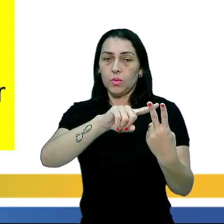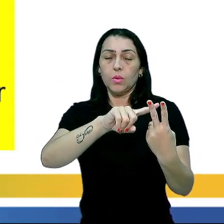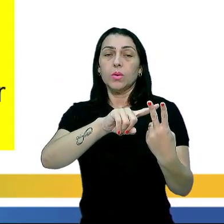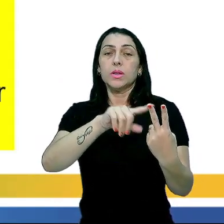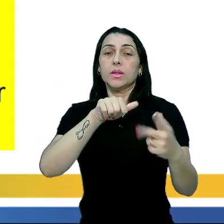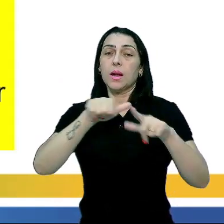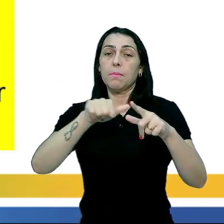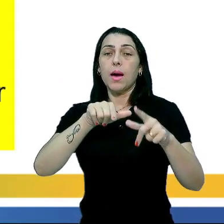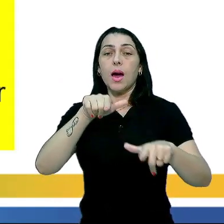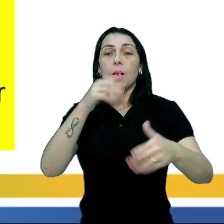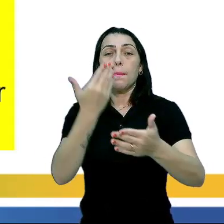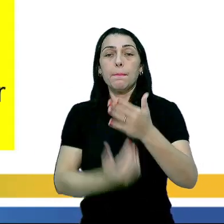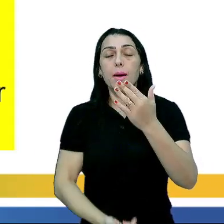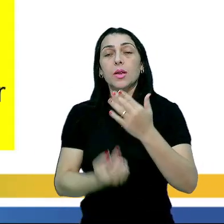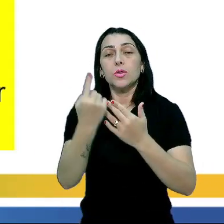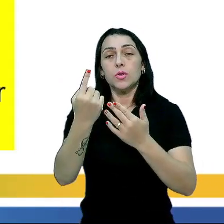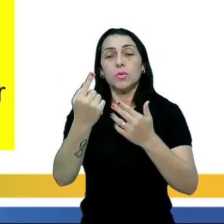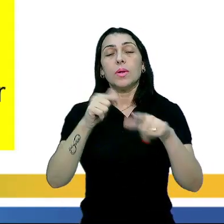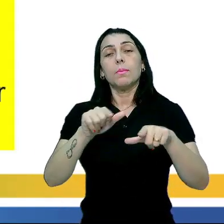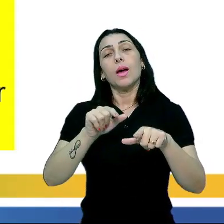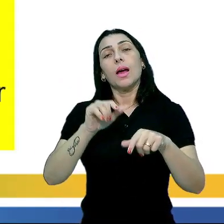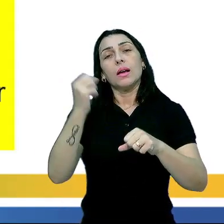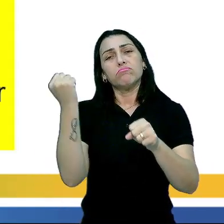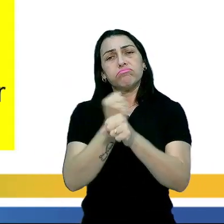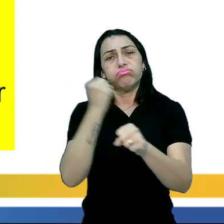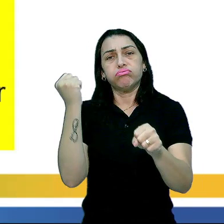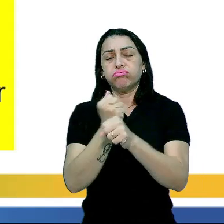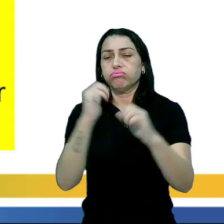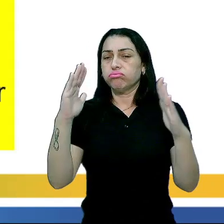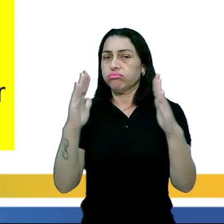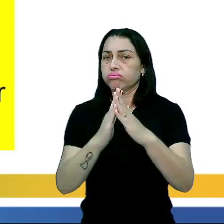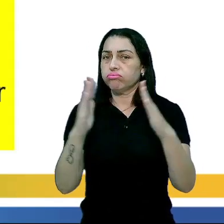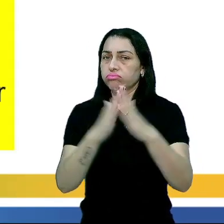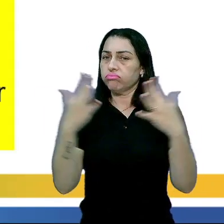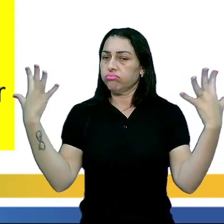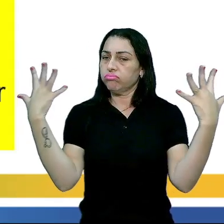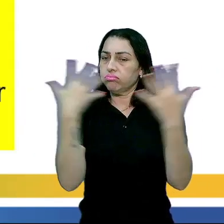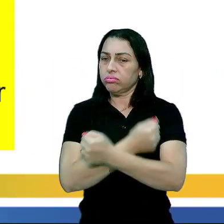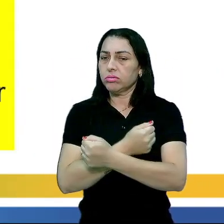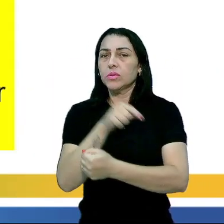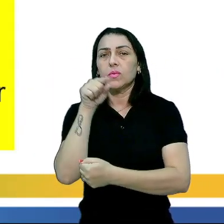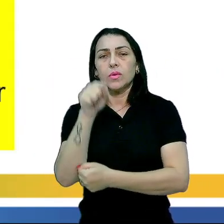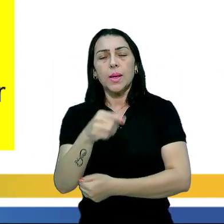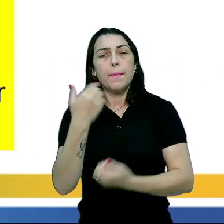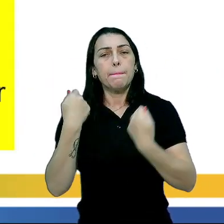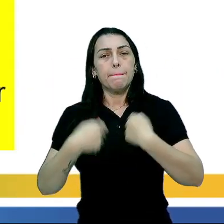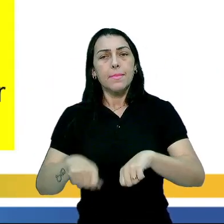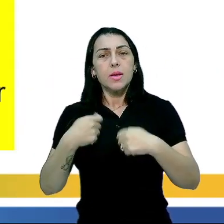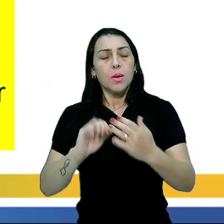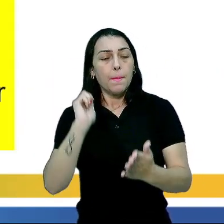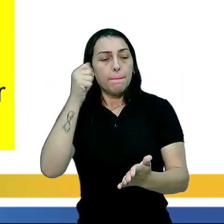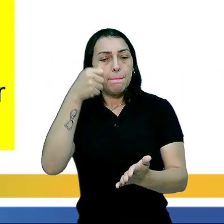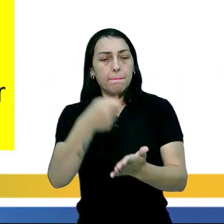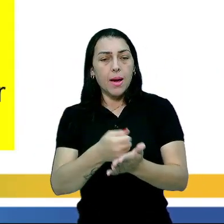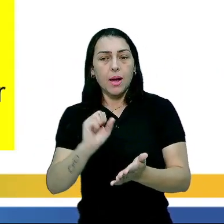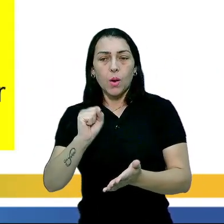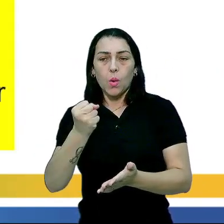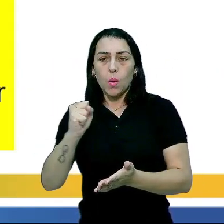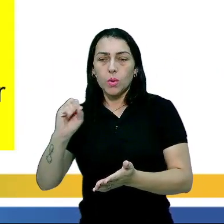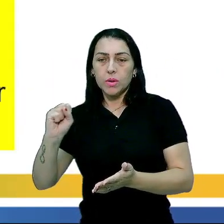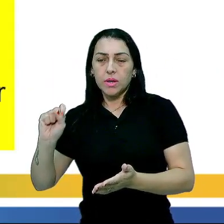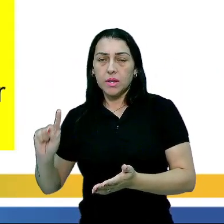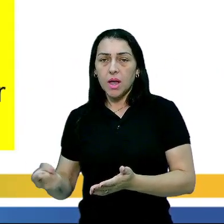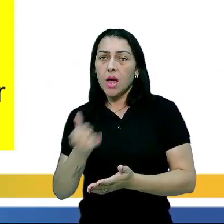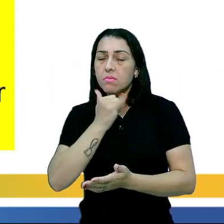uma, aquela casa que você construiu tão grande e bonita e que, de repente, você precisava pagar R$800